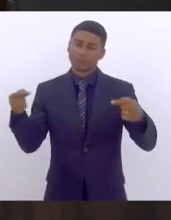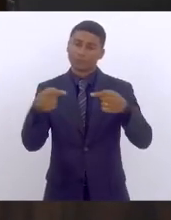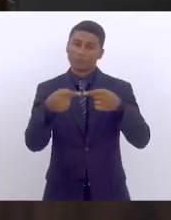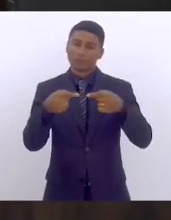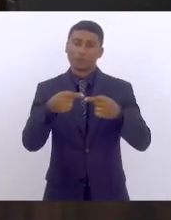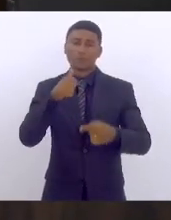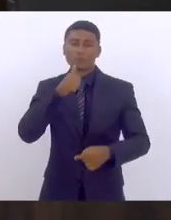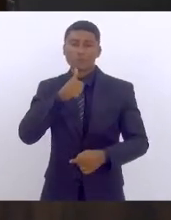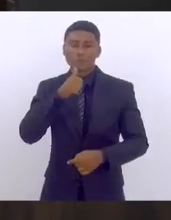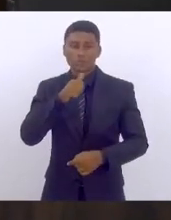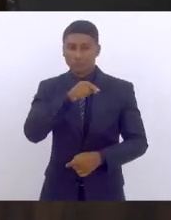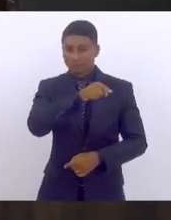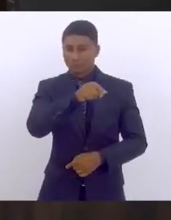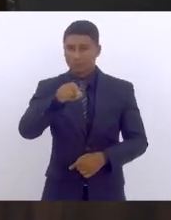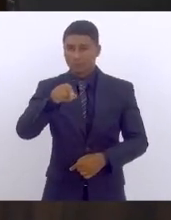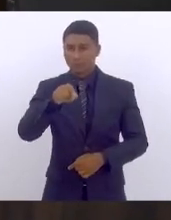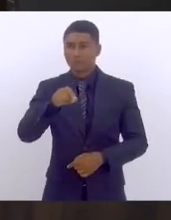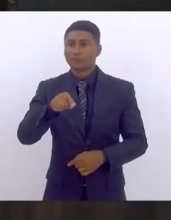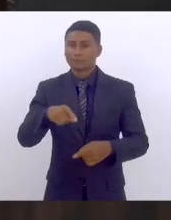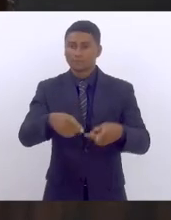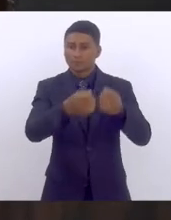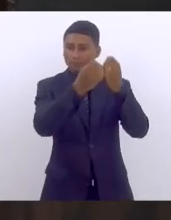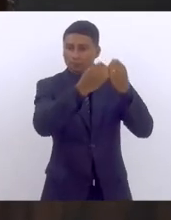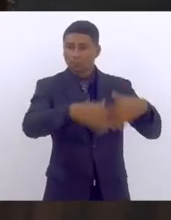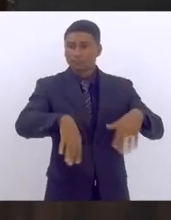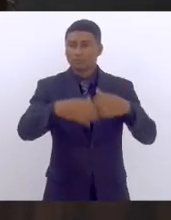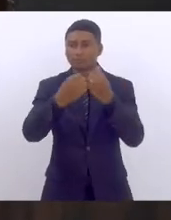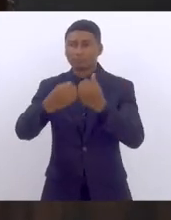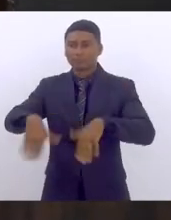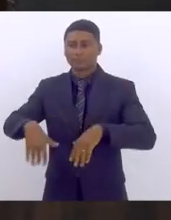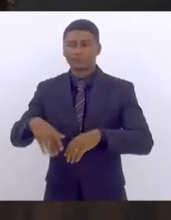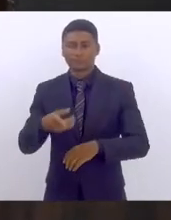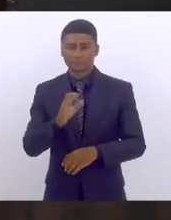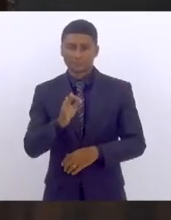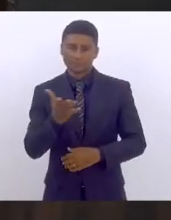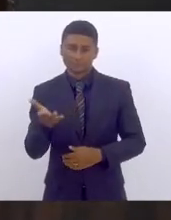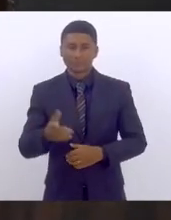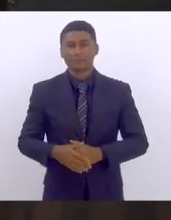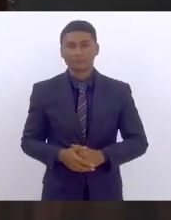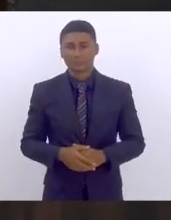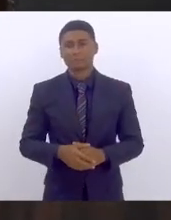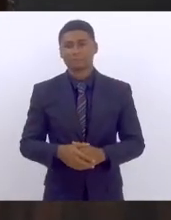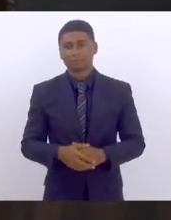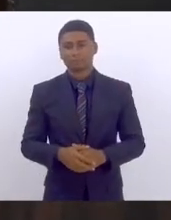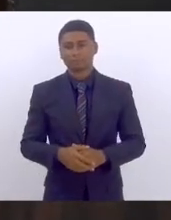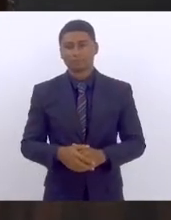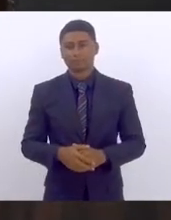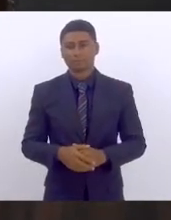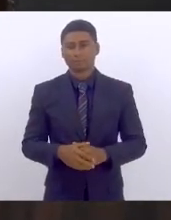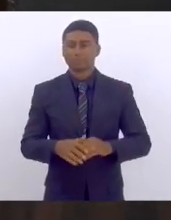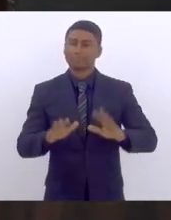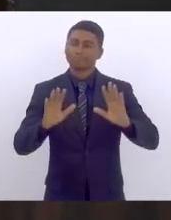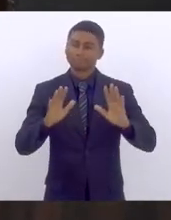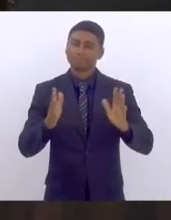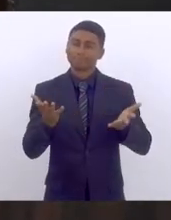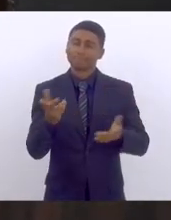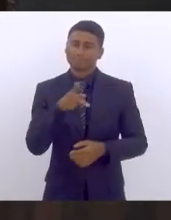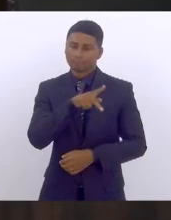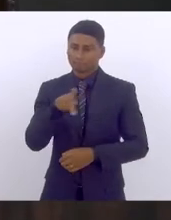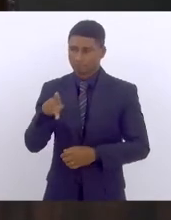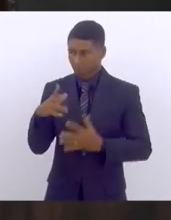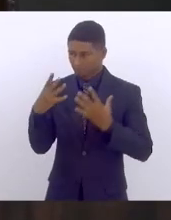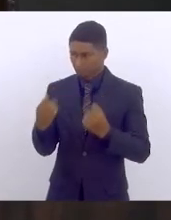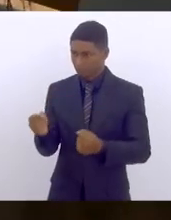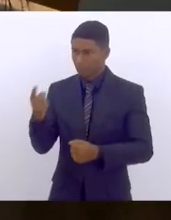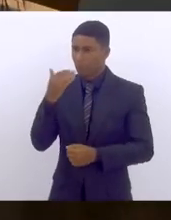estão sendo severamente prejudicadas por uma falha, mas é o mais sensato a fazer. A presidência acata o